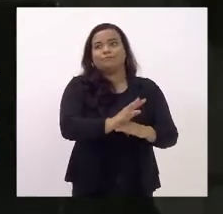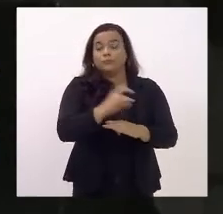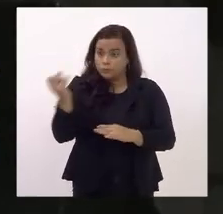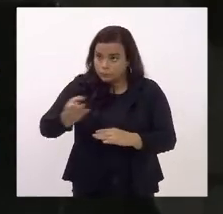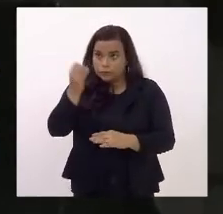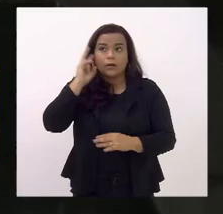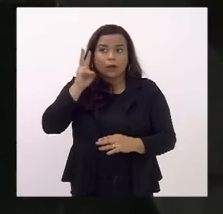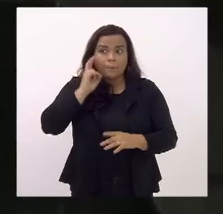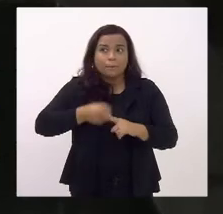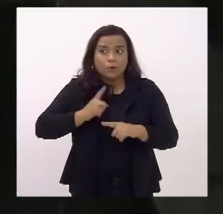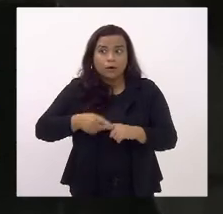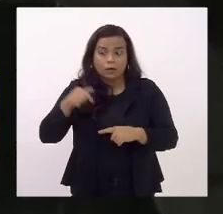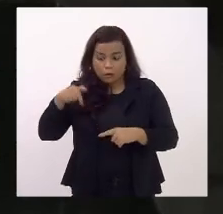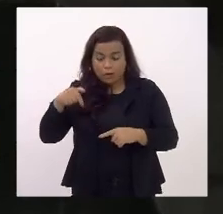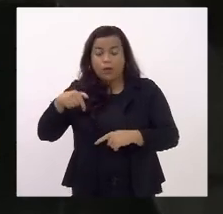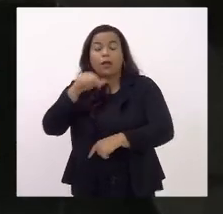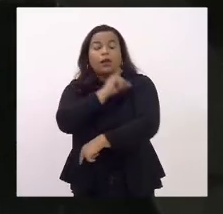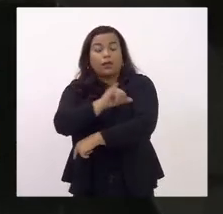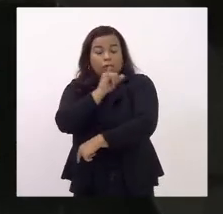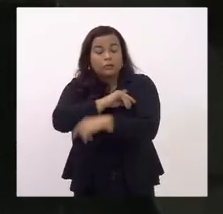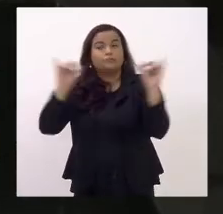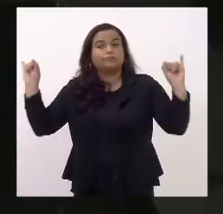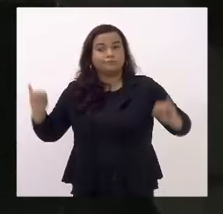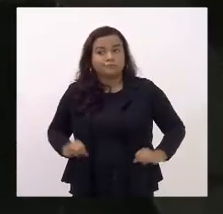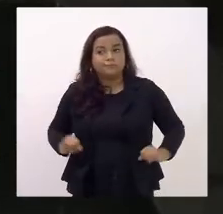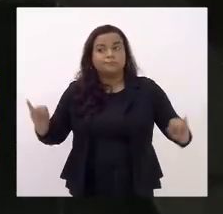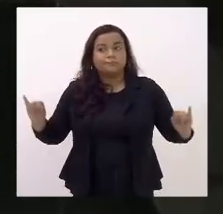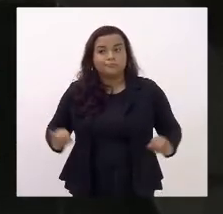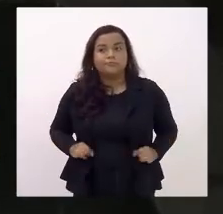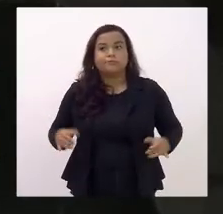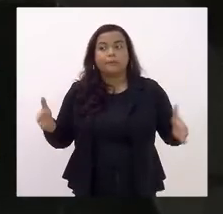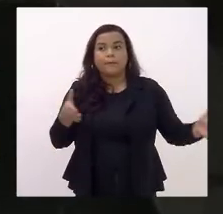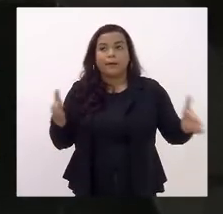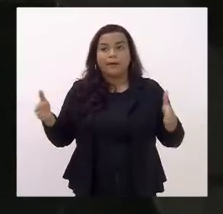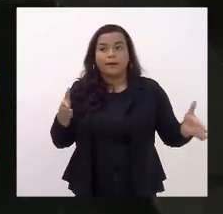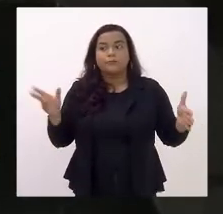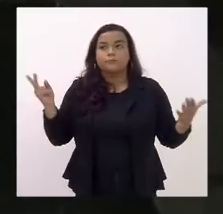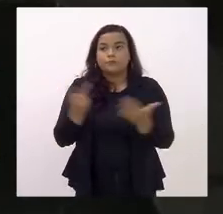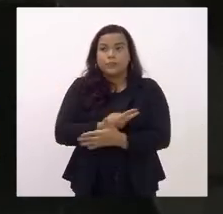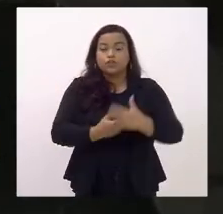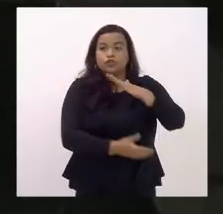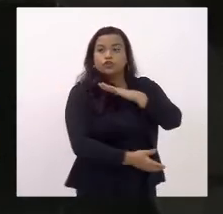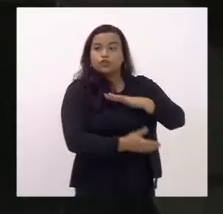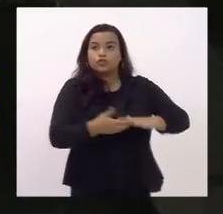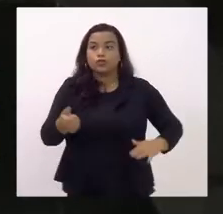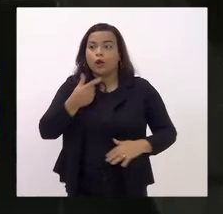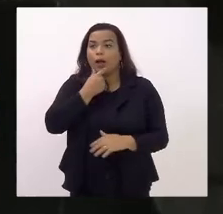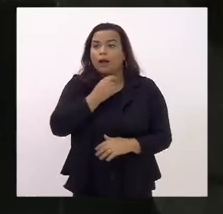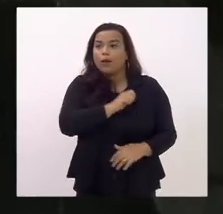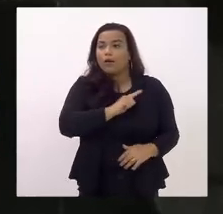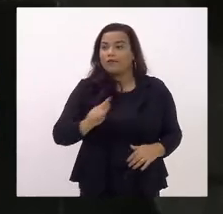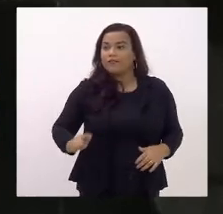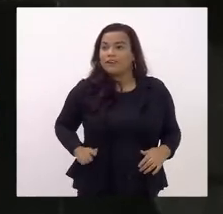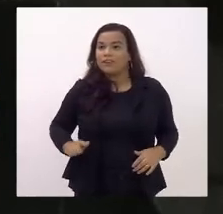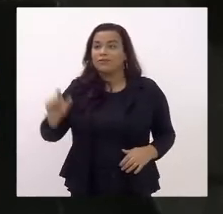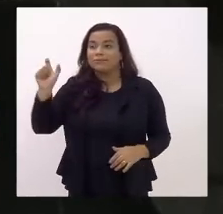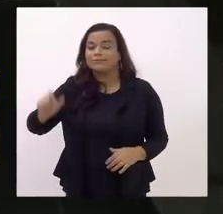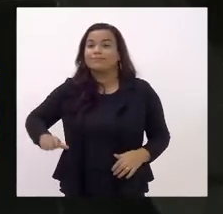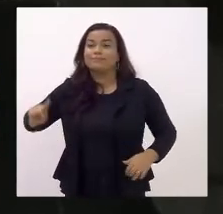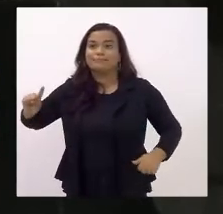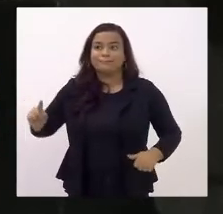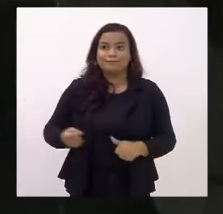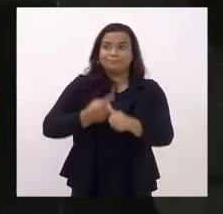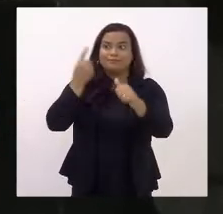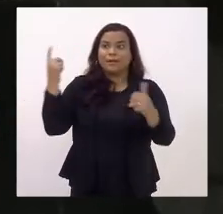viveu nesse último período, que levou, inclusive, ao impeachment de um governador do Estado, me refiro ao primeiro caso